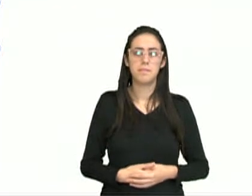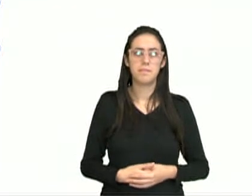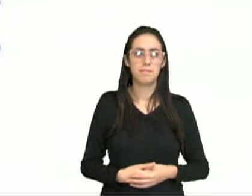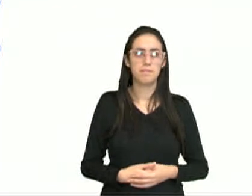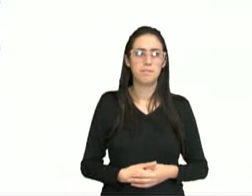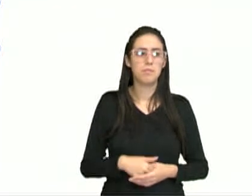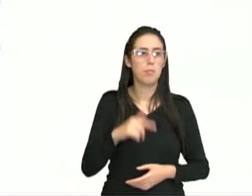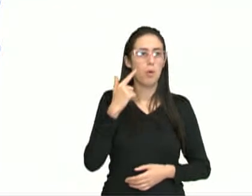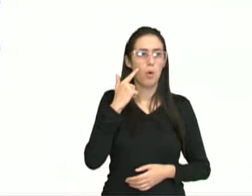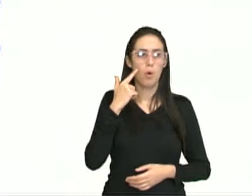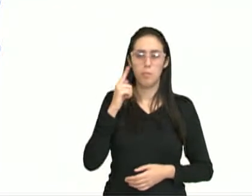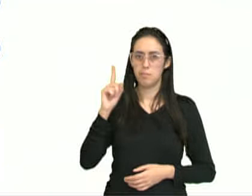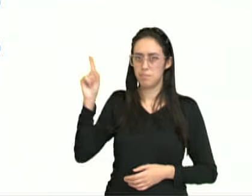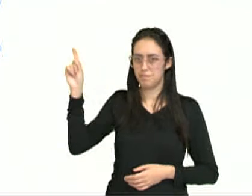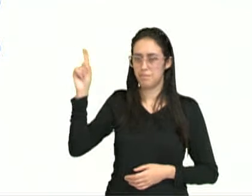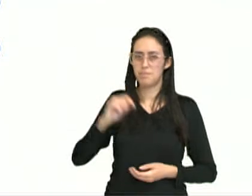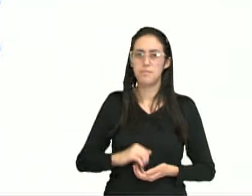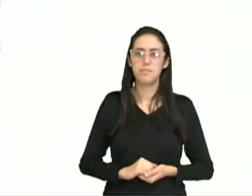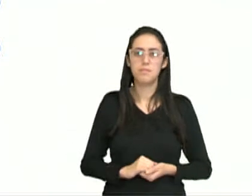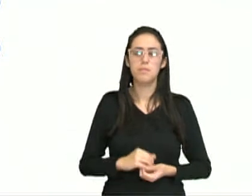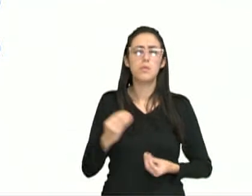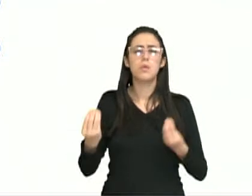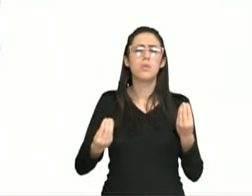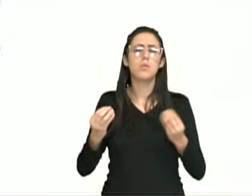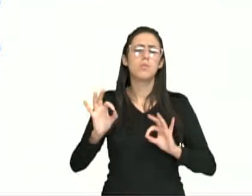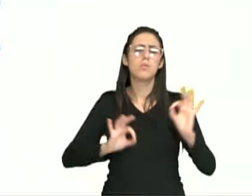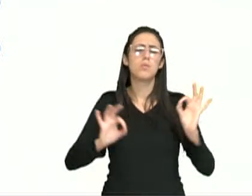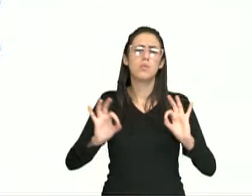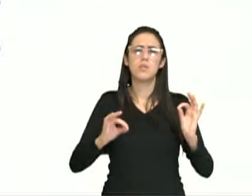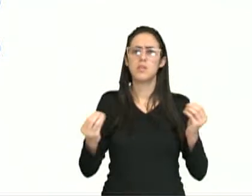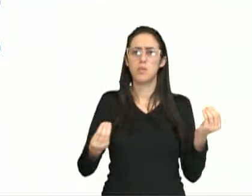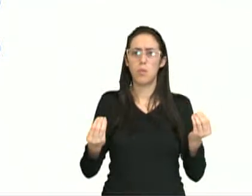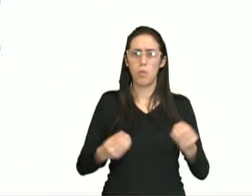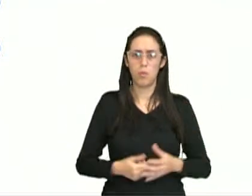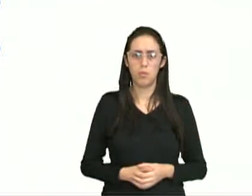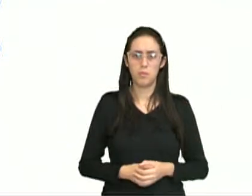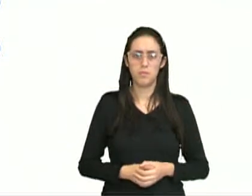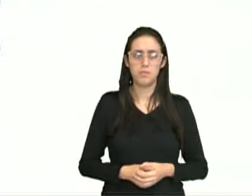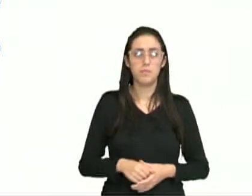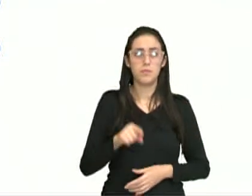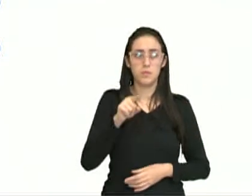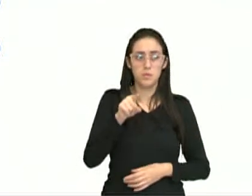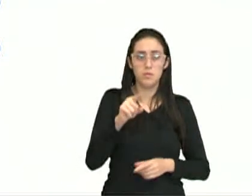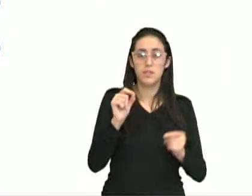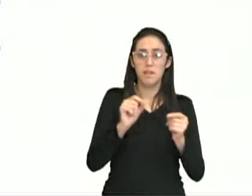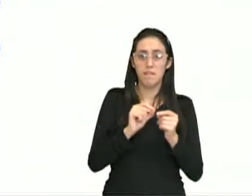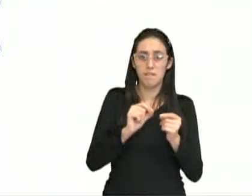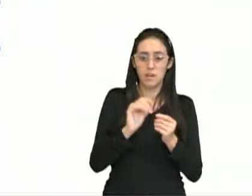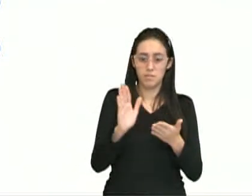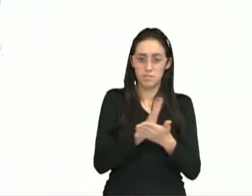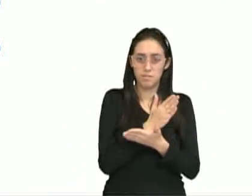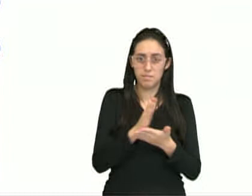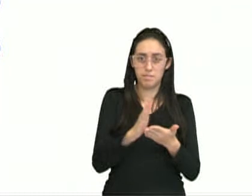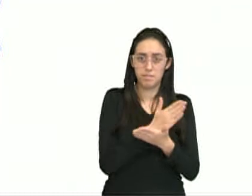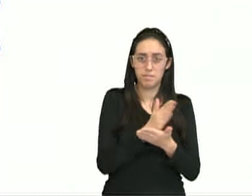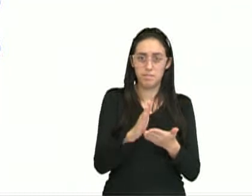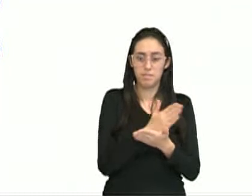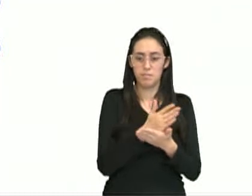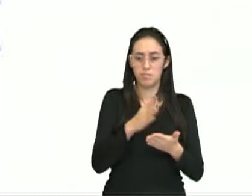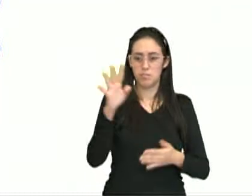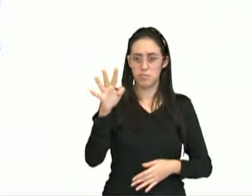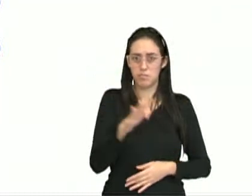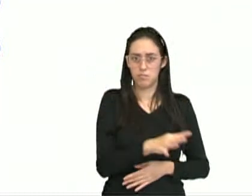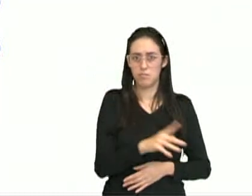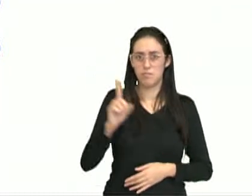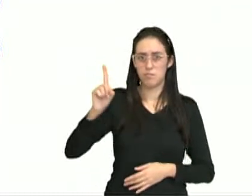Então, olha só. Como que a gente vai organizar isso aqui? Ó? Realize a distribuição eletrônica no diagrama de